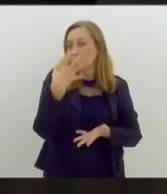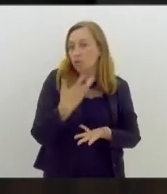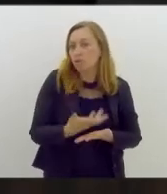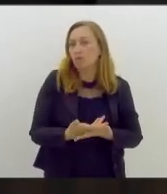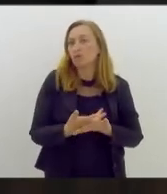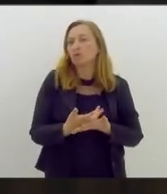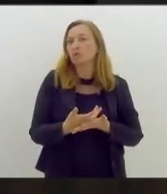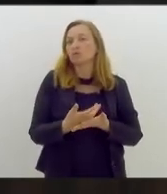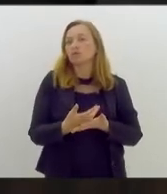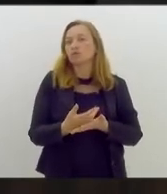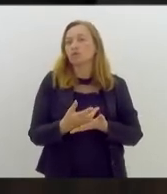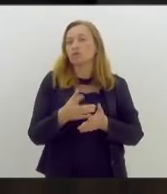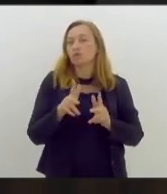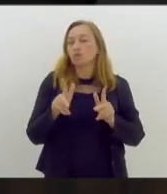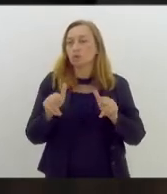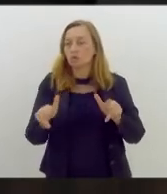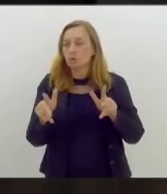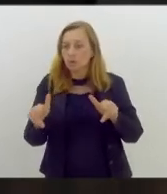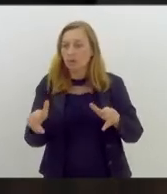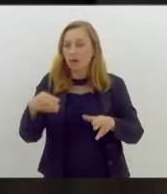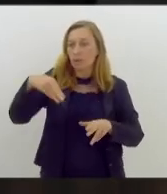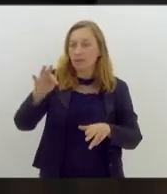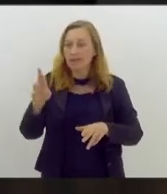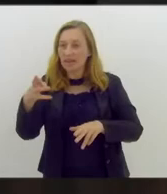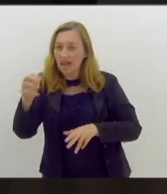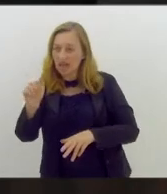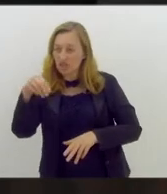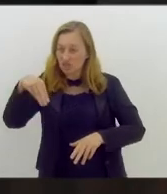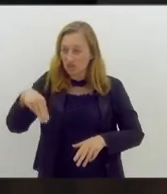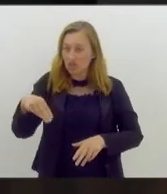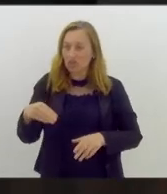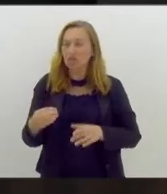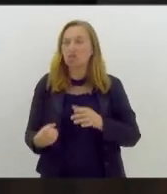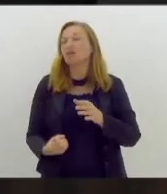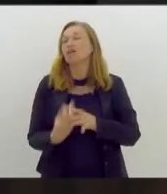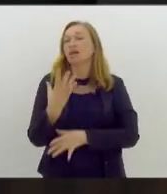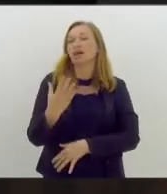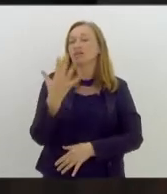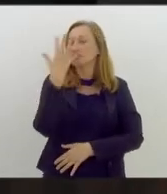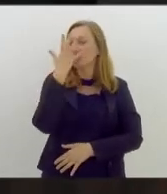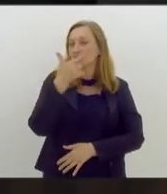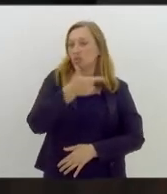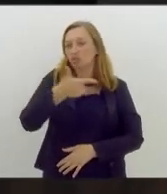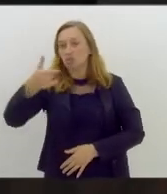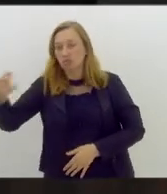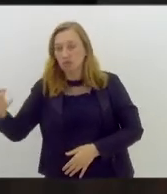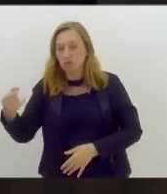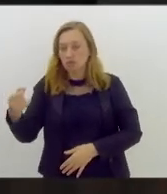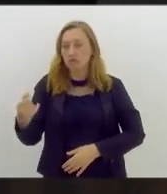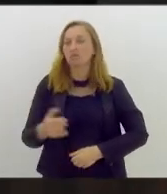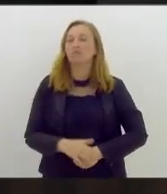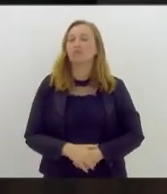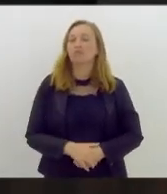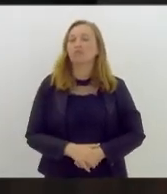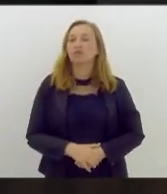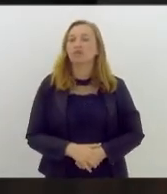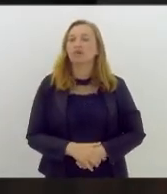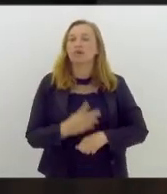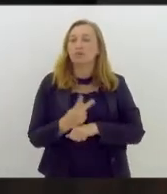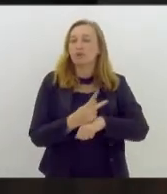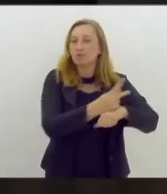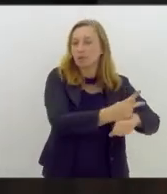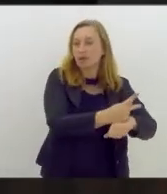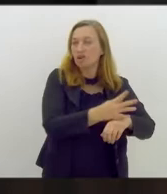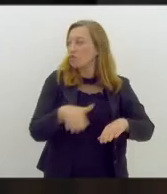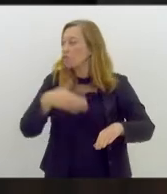do curta-metragem Sobre Ela, lançado em fevereiro de 2020 e premiado no New Wave